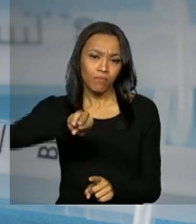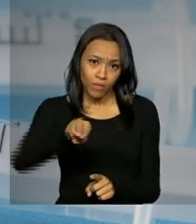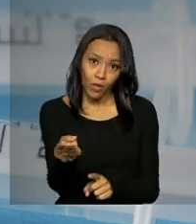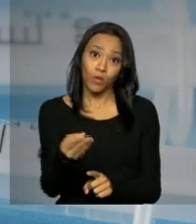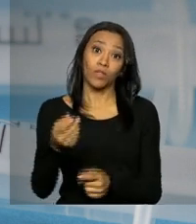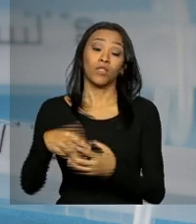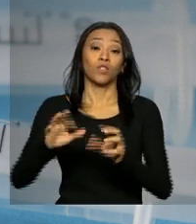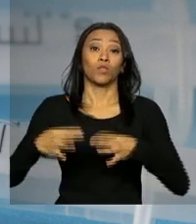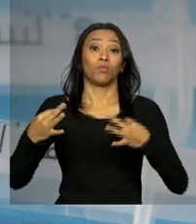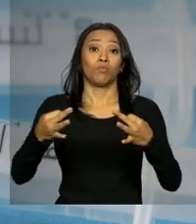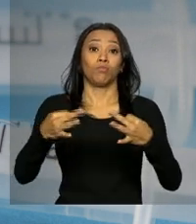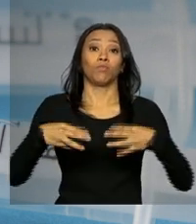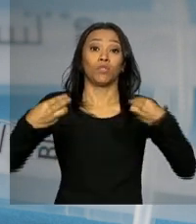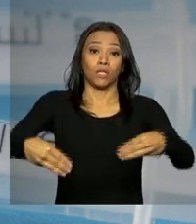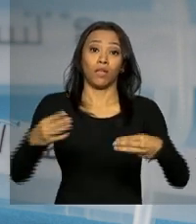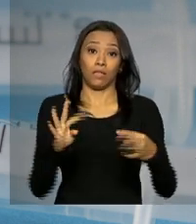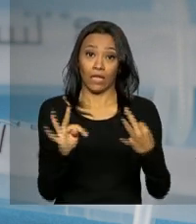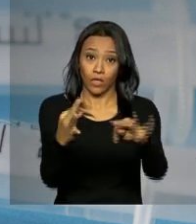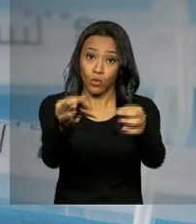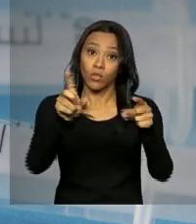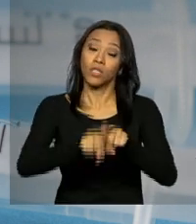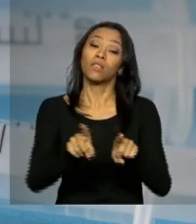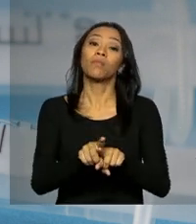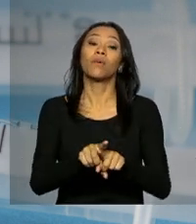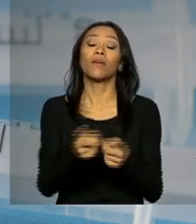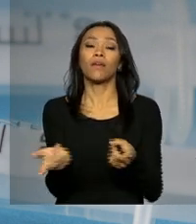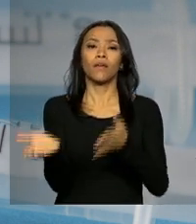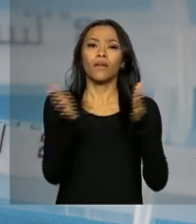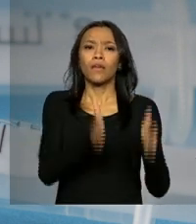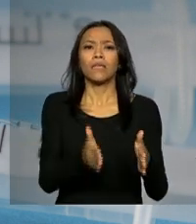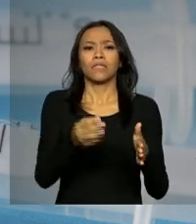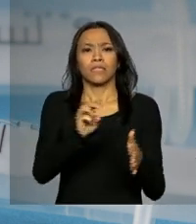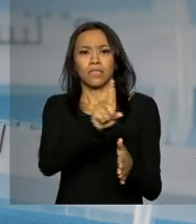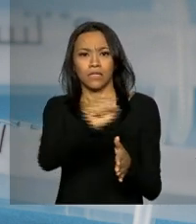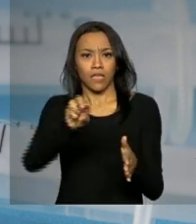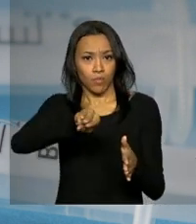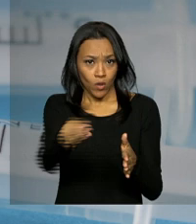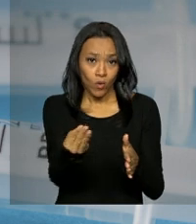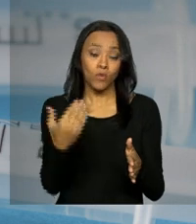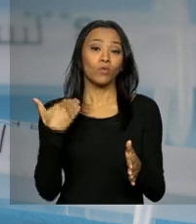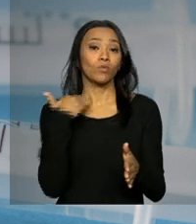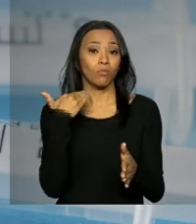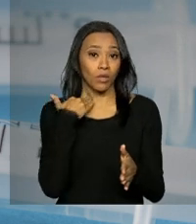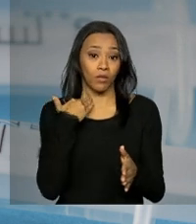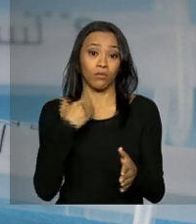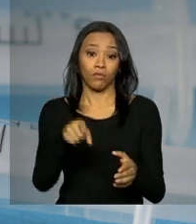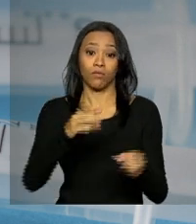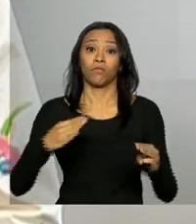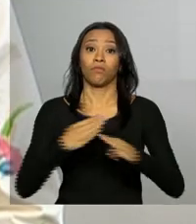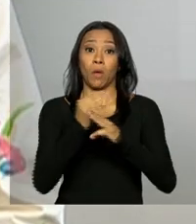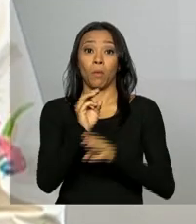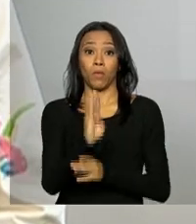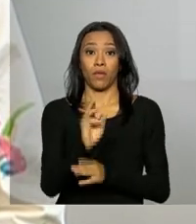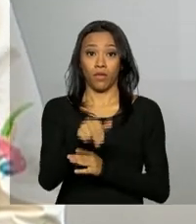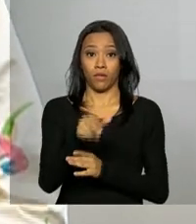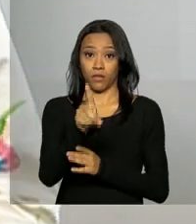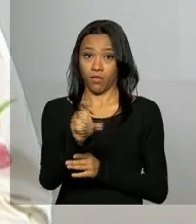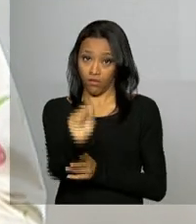da Ciência, Tecnologia e Inovação e mais 100 milhões do Banco Nacional de Desenvolvimento Econômico e Social. A